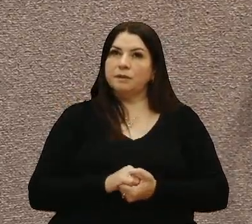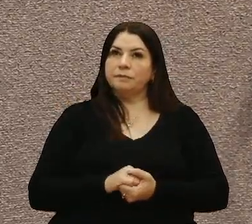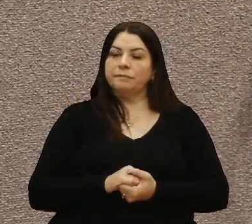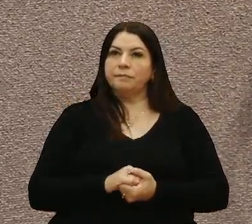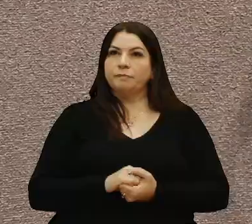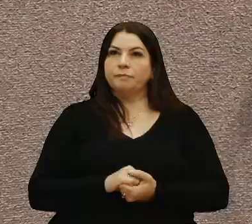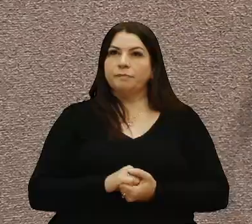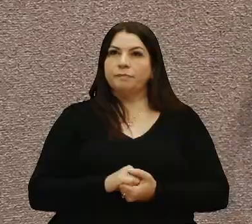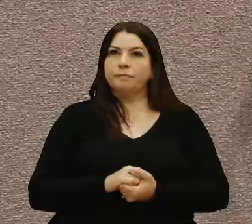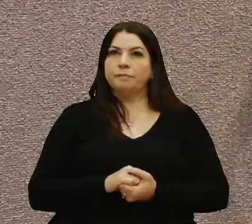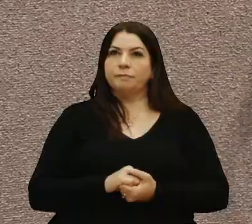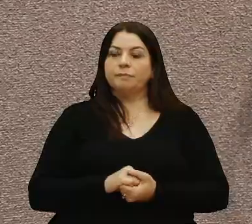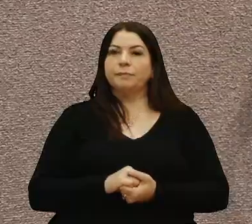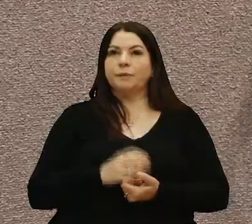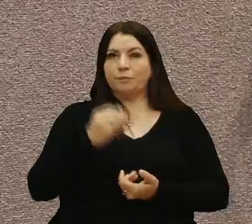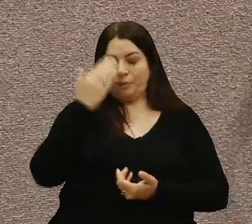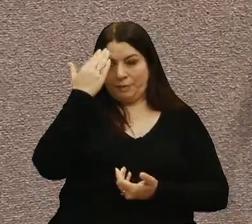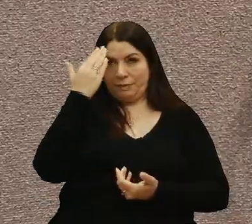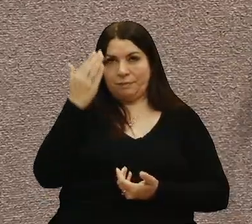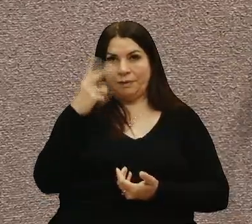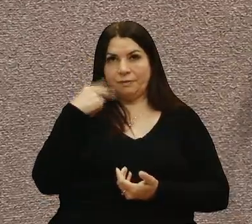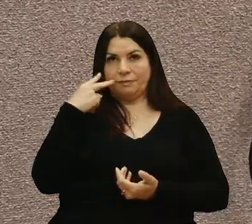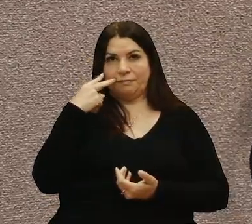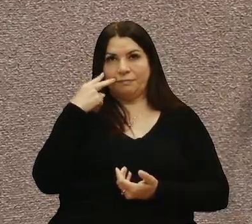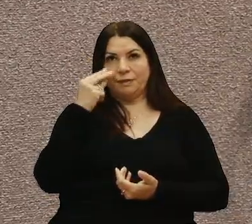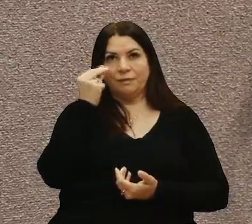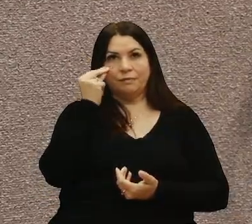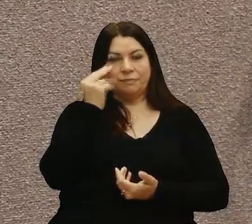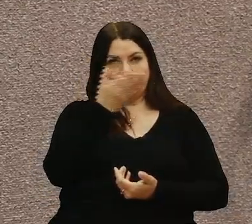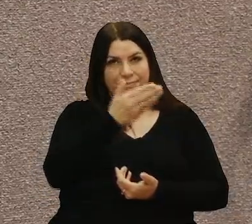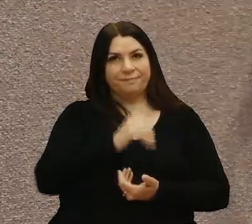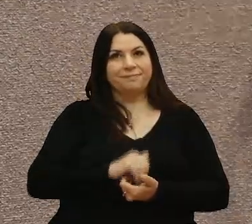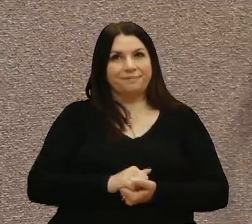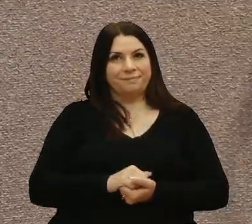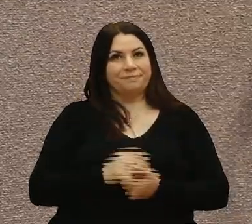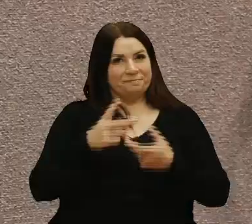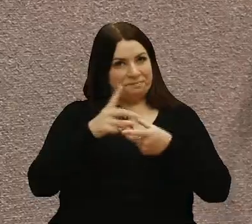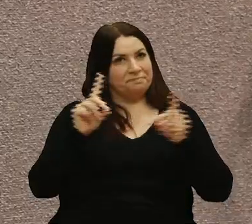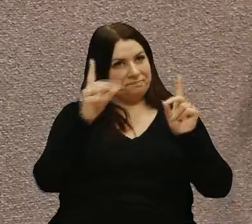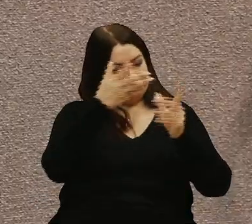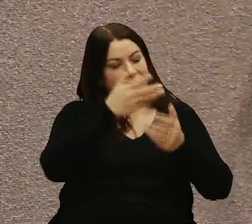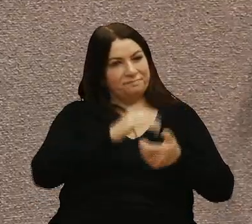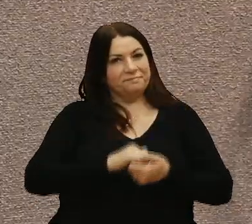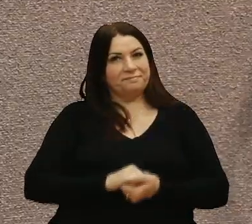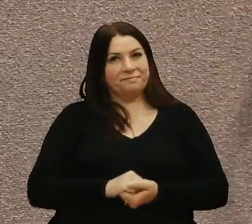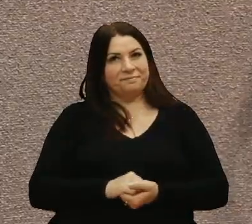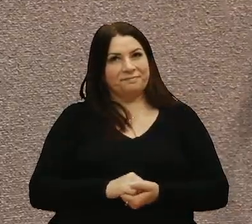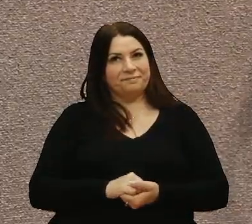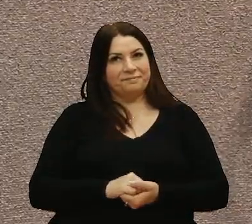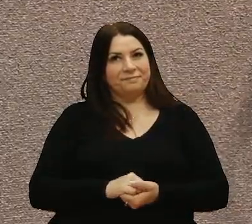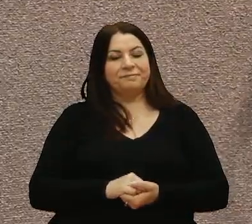Tá. Muito obrigado, vereador Cláudio Libardi. O senhor é um democrata.